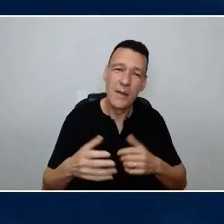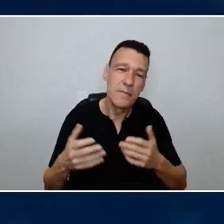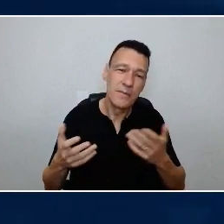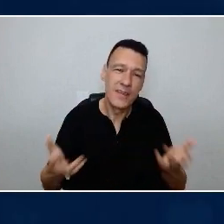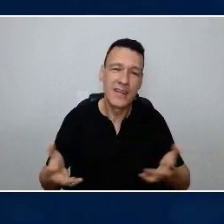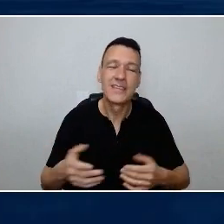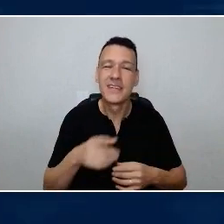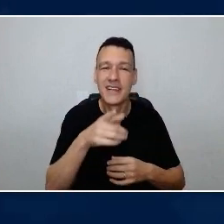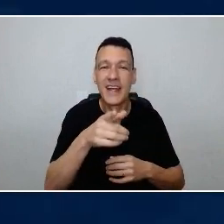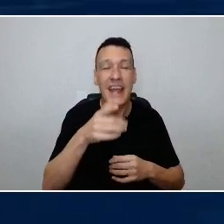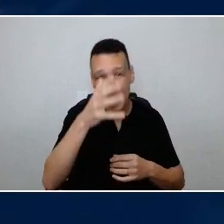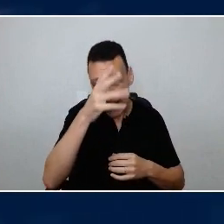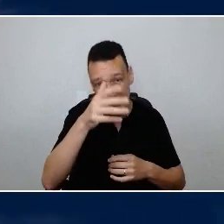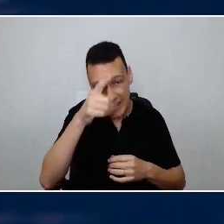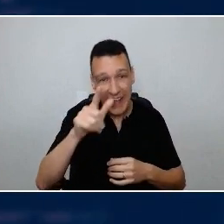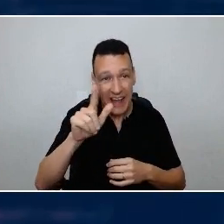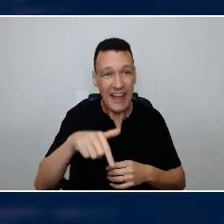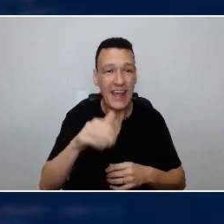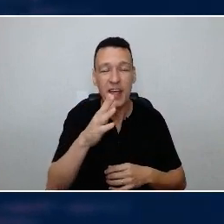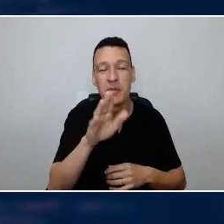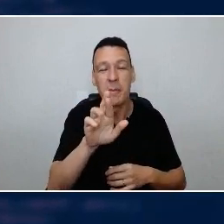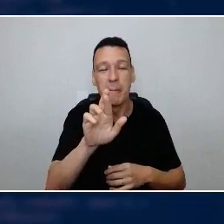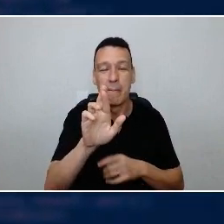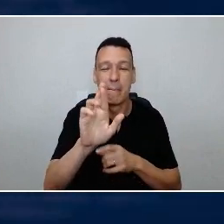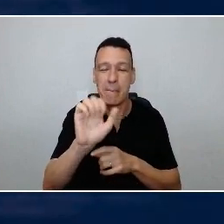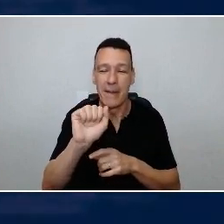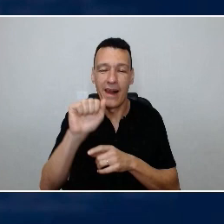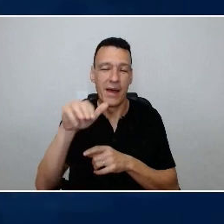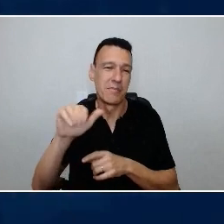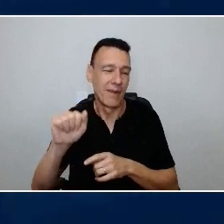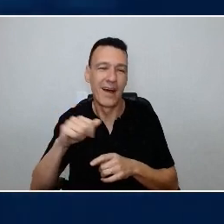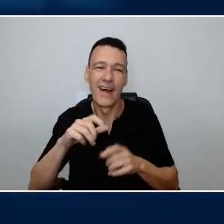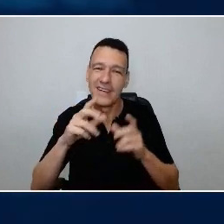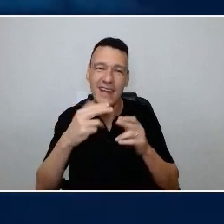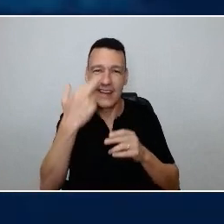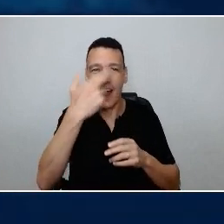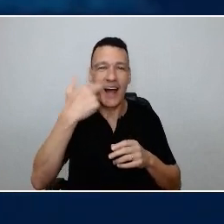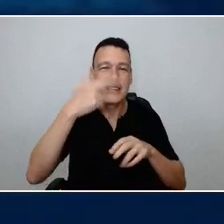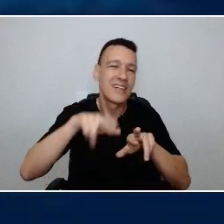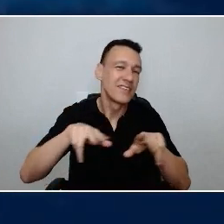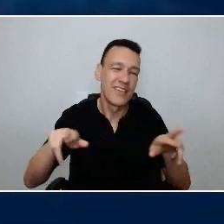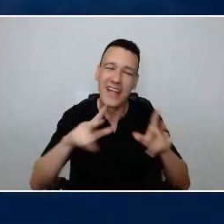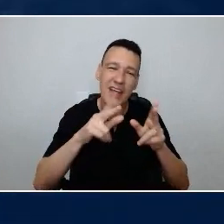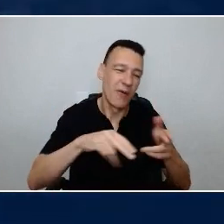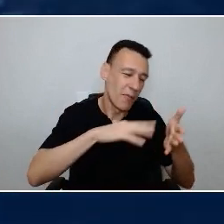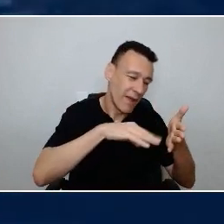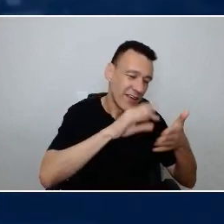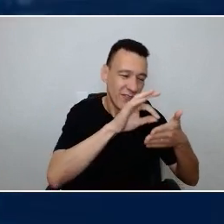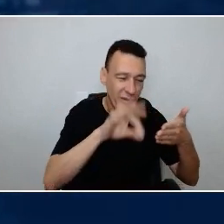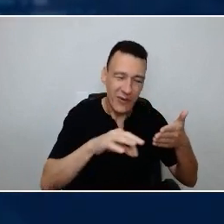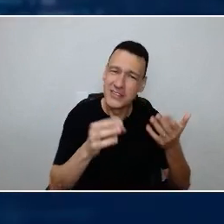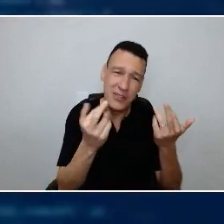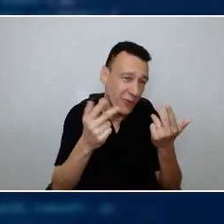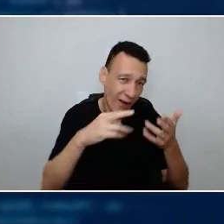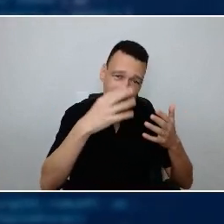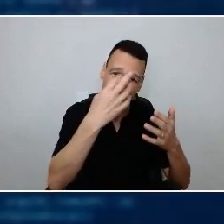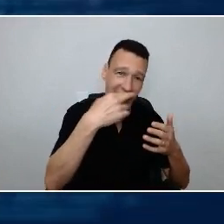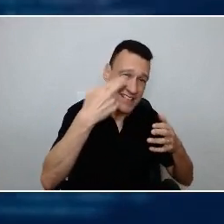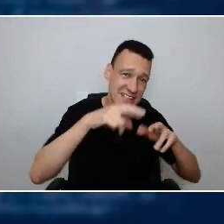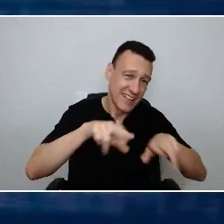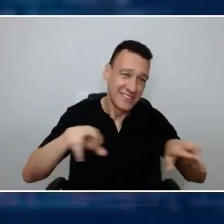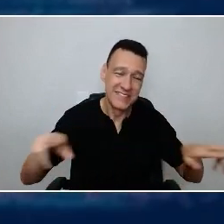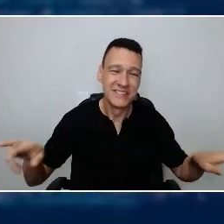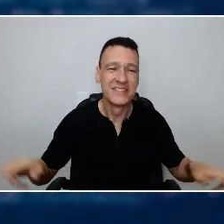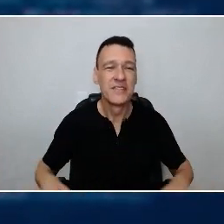também igual Dev back front e tal depois se vocês quiserem lá no meu LinkedIn tem uma de cas É isso aí é atrás de